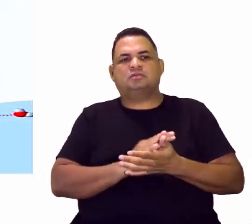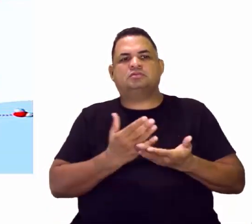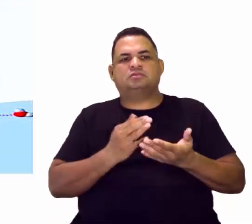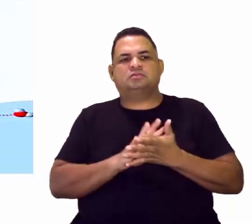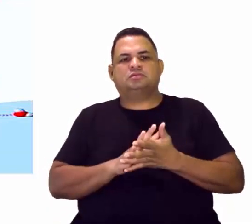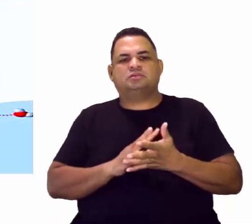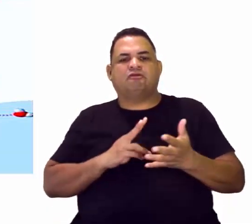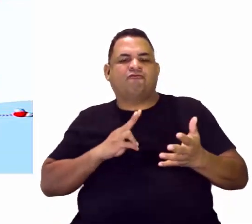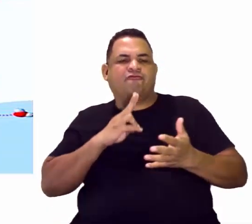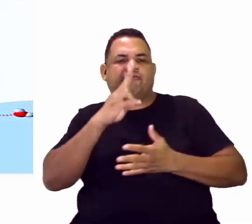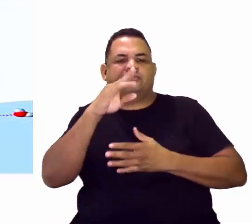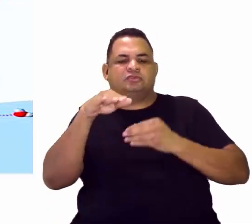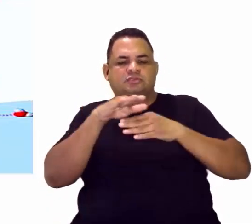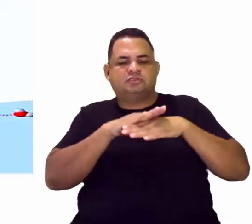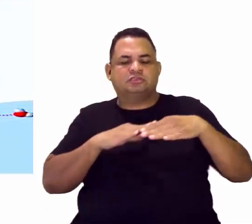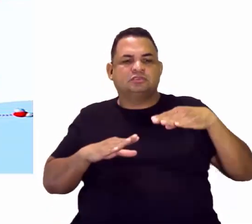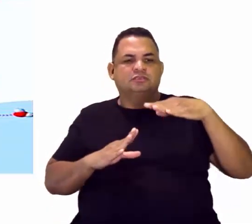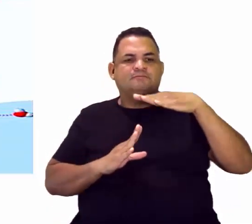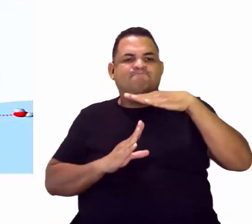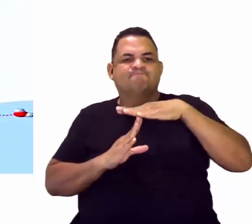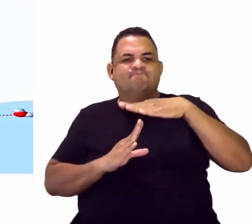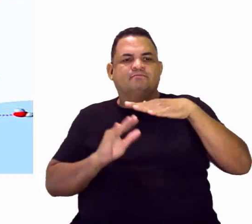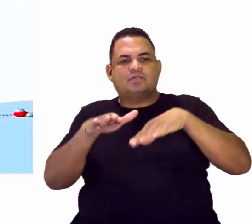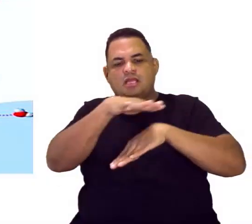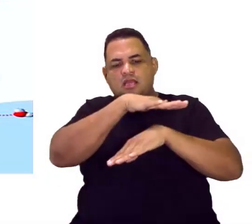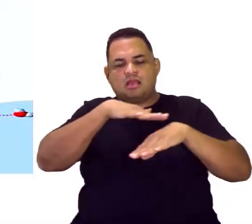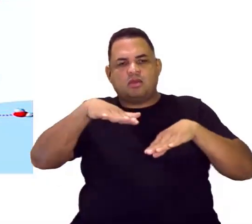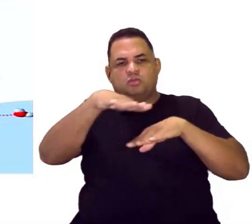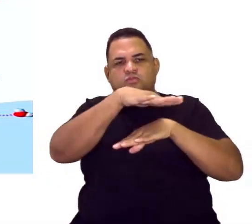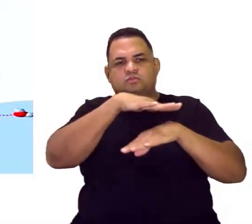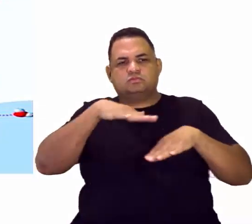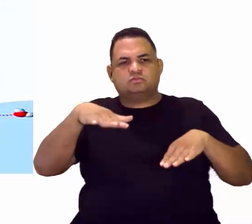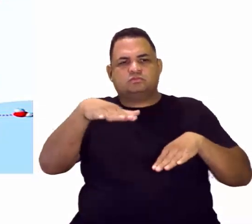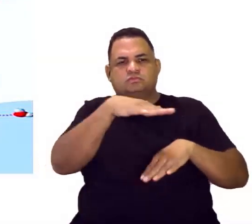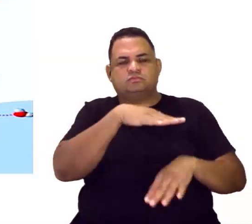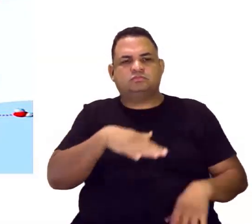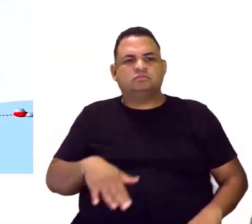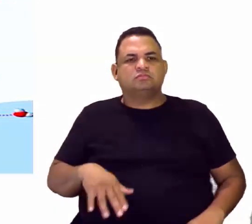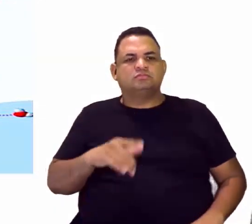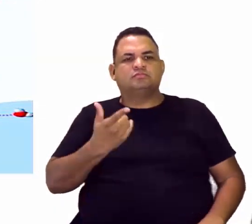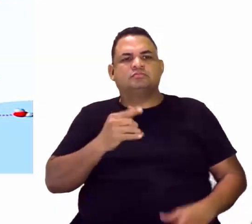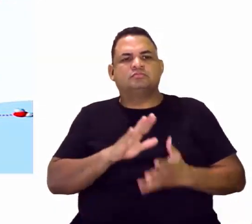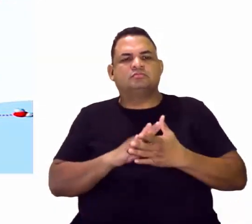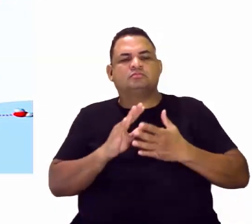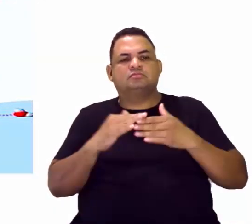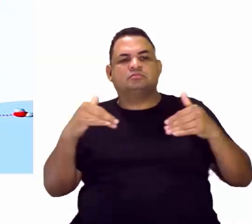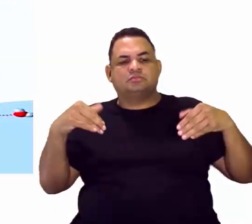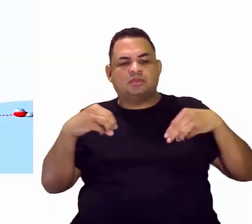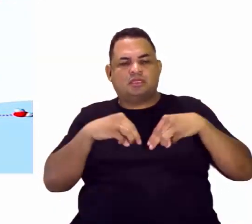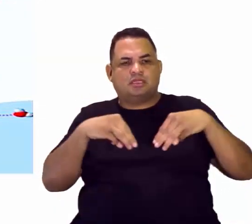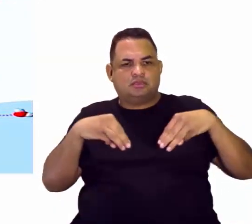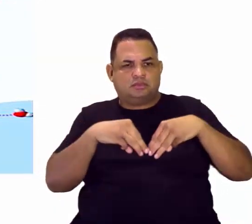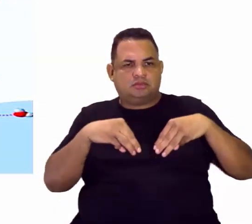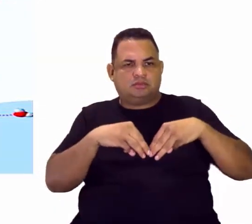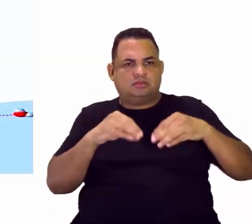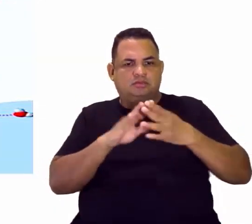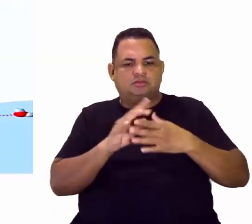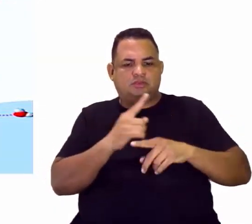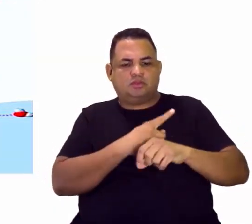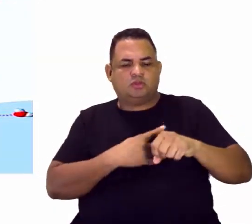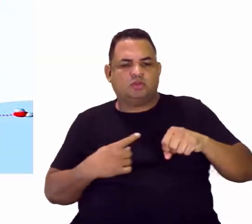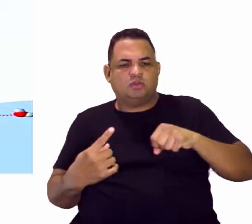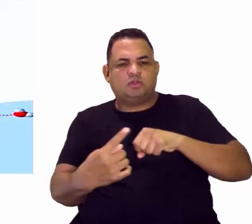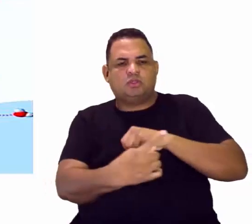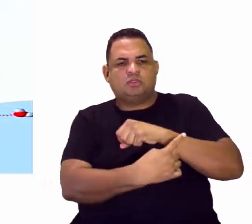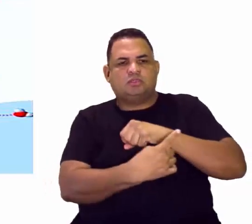tensão superficial da água. Essas moléculas de água aqui em cima, pessoal, elas são atraídas pelas moléculas que estão ao redor